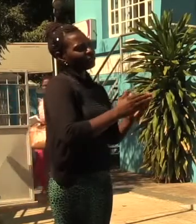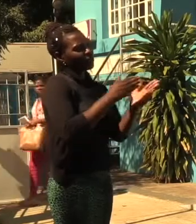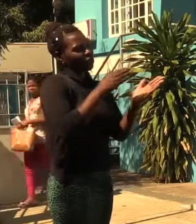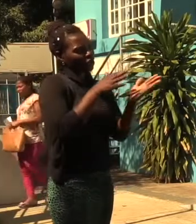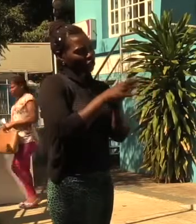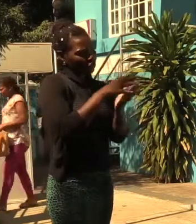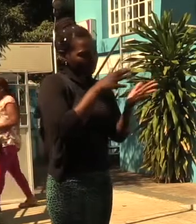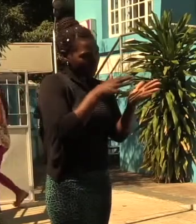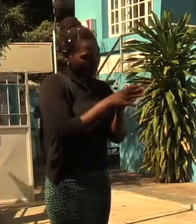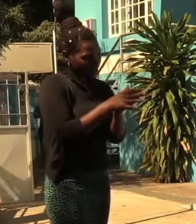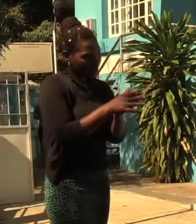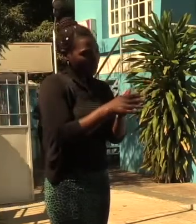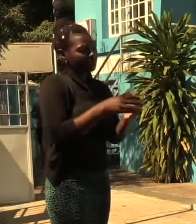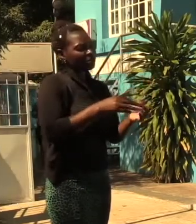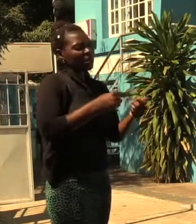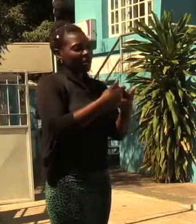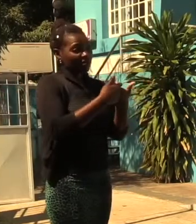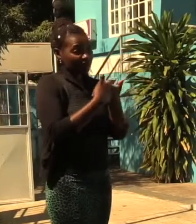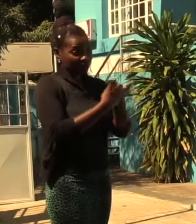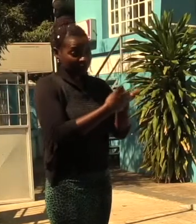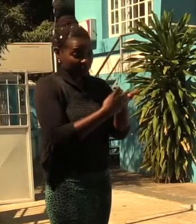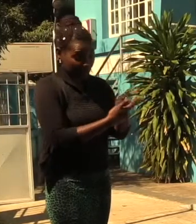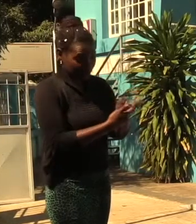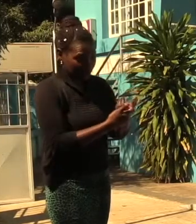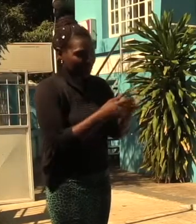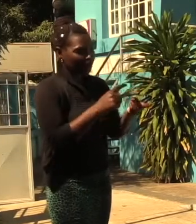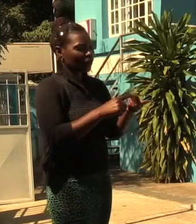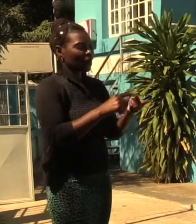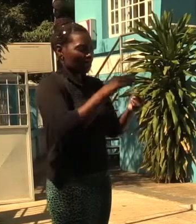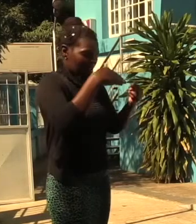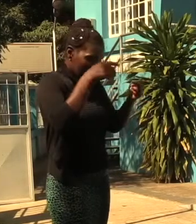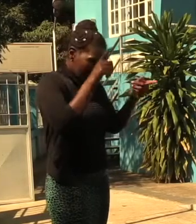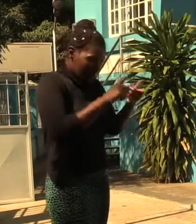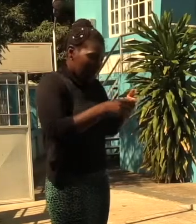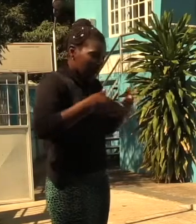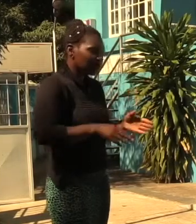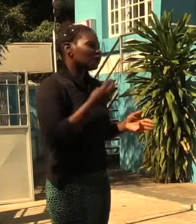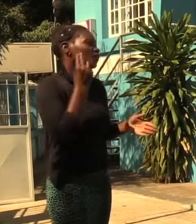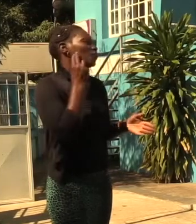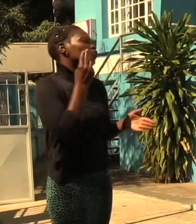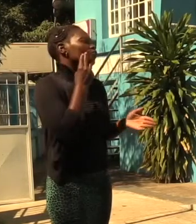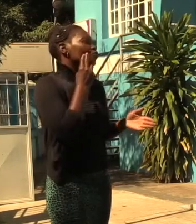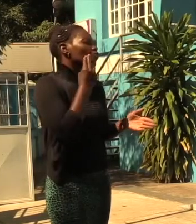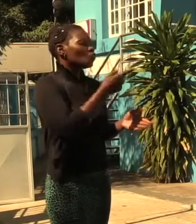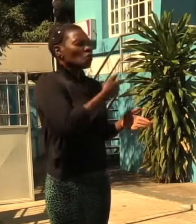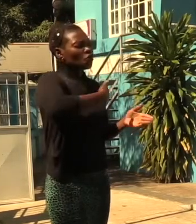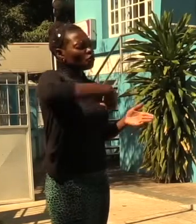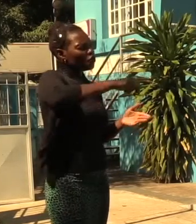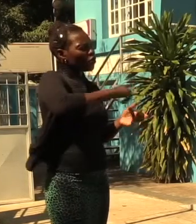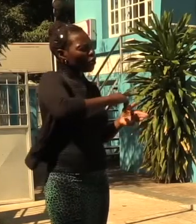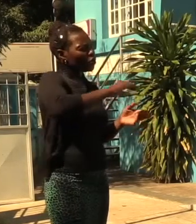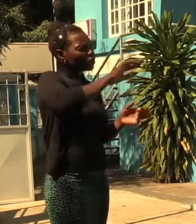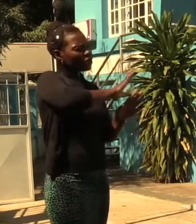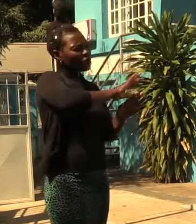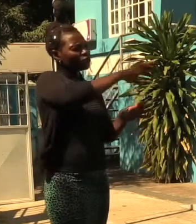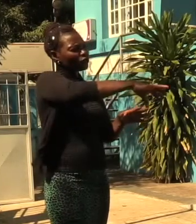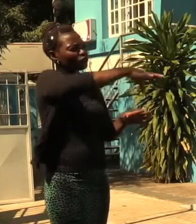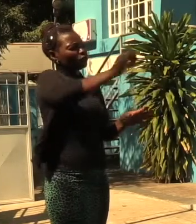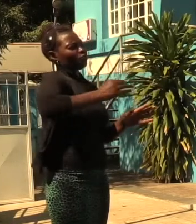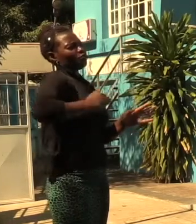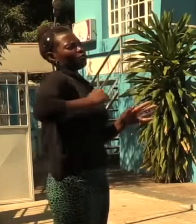Primeiro planificamos as atividades, depois sensibilizamos as famílias que têm filhos surdos. Não identificamos só